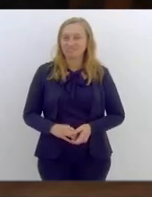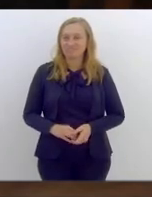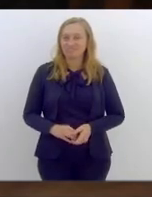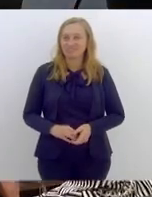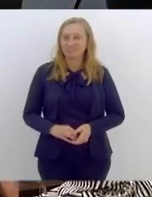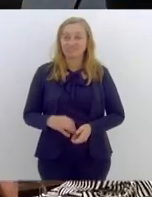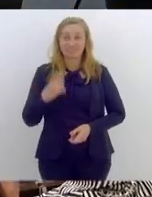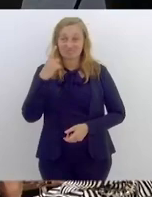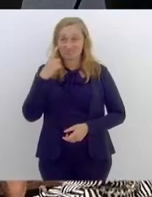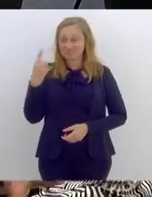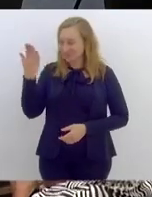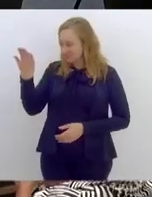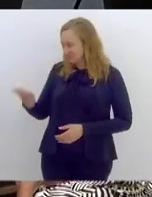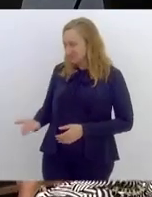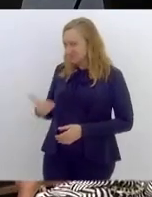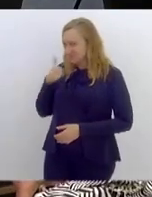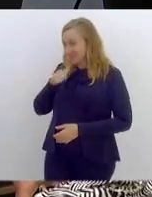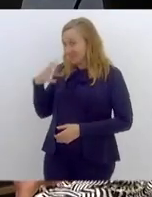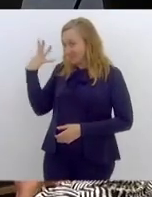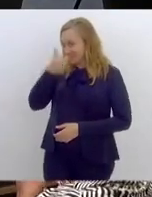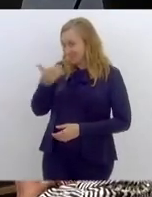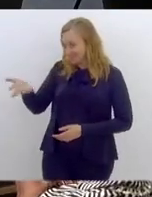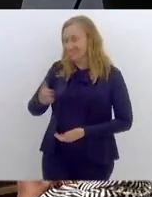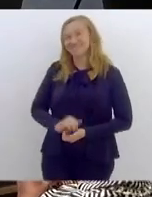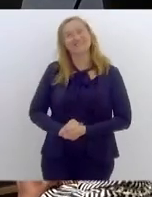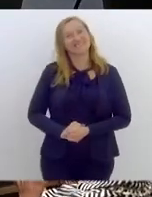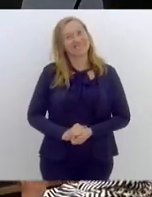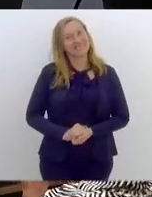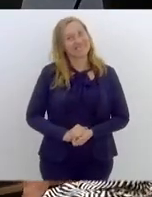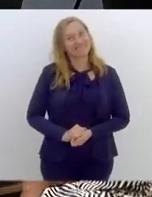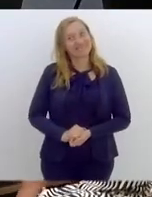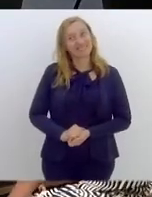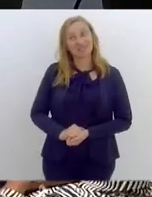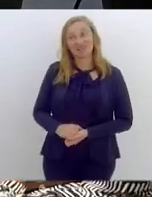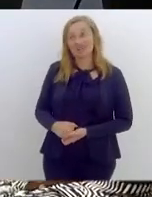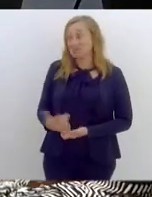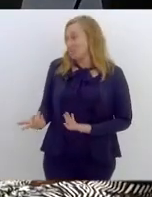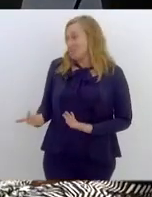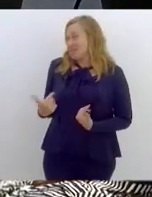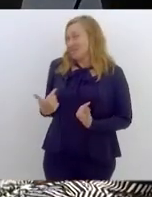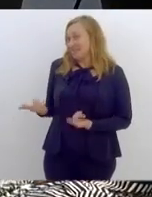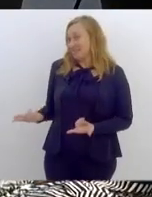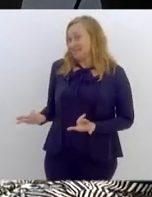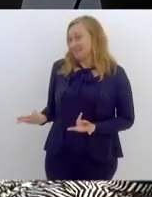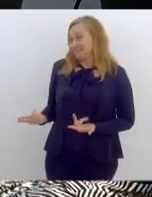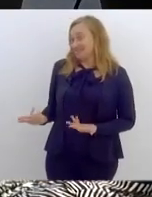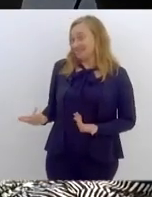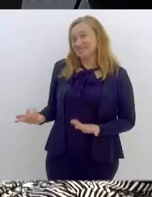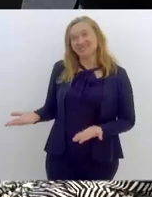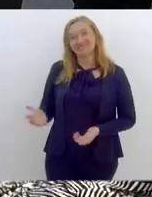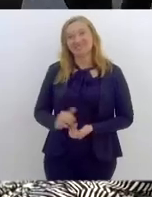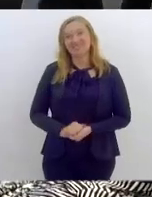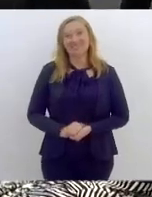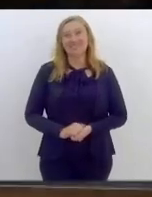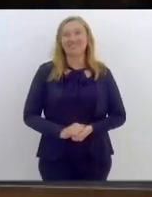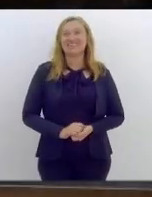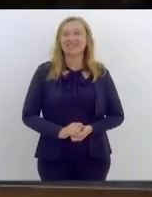Gente, olha que mulherão, gente. Eu nem sei. Eu não tenho nem roupa pra isso.